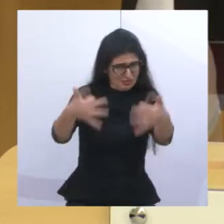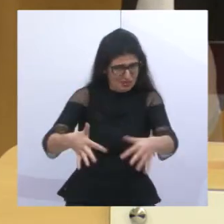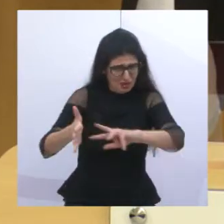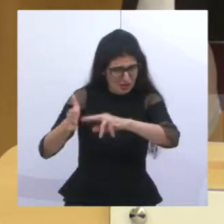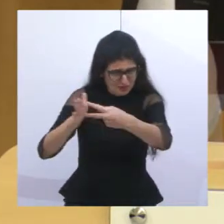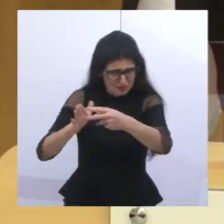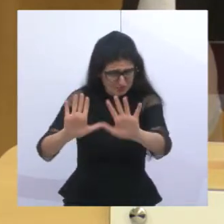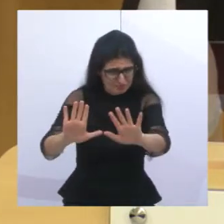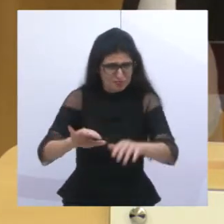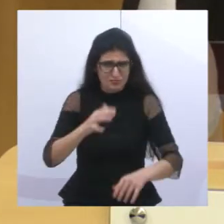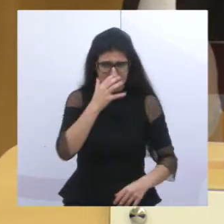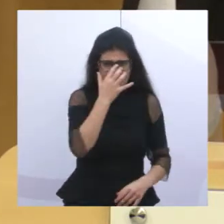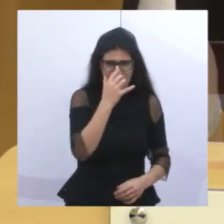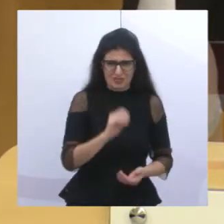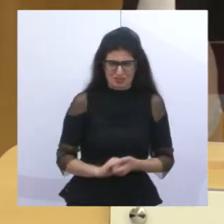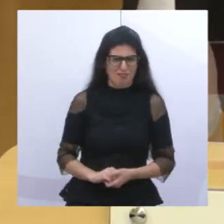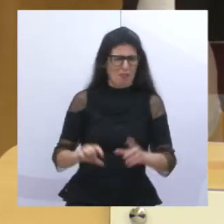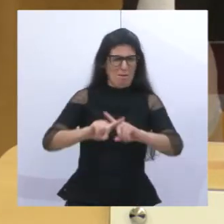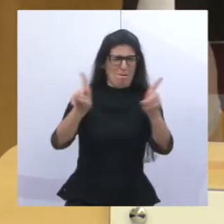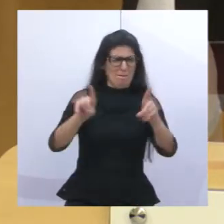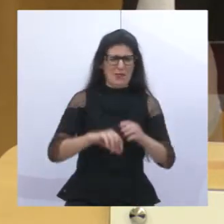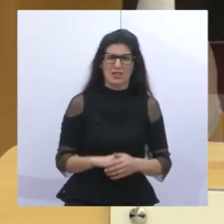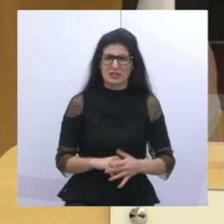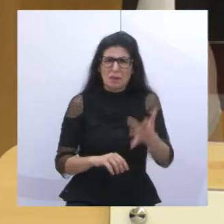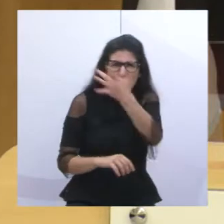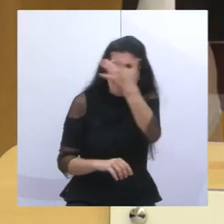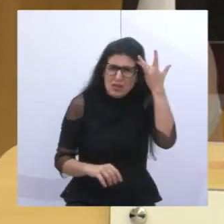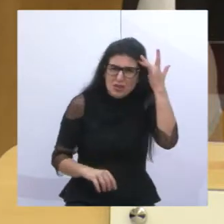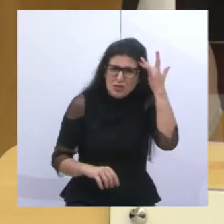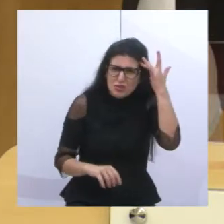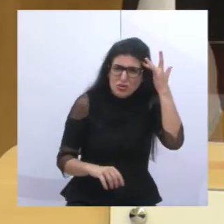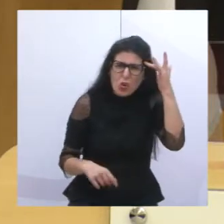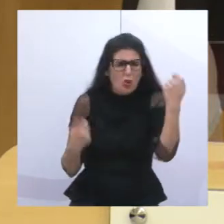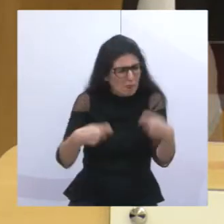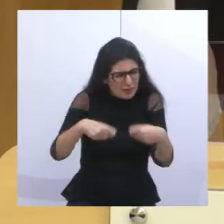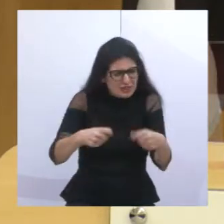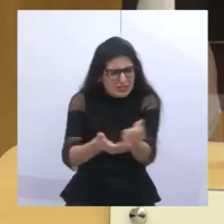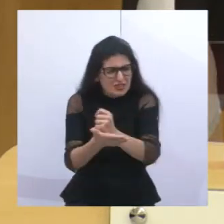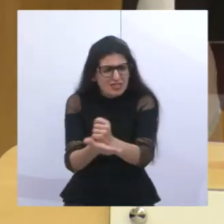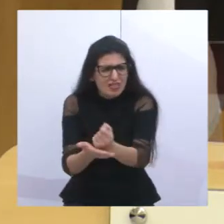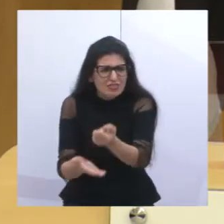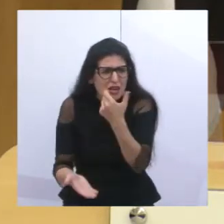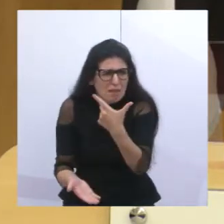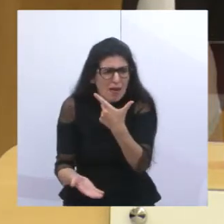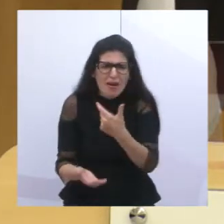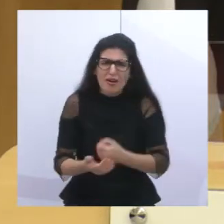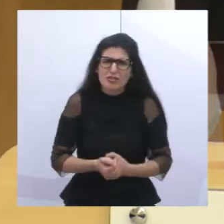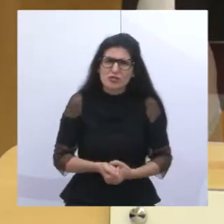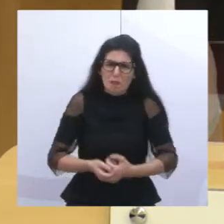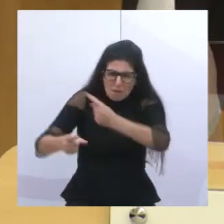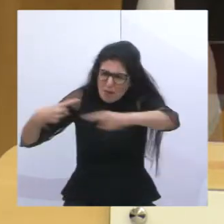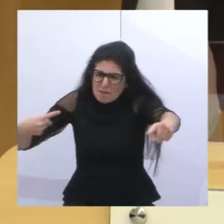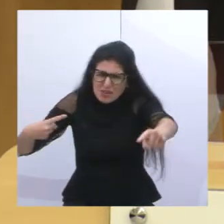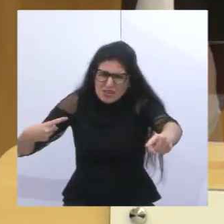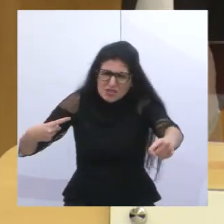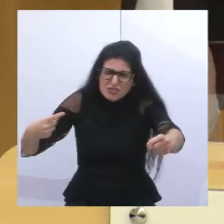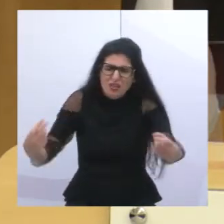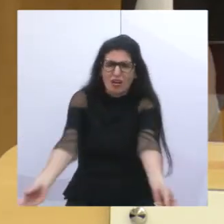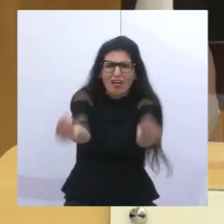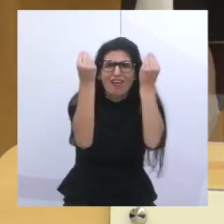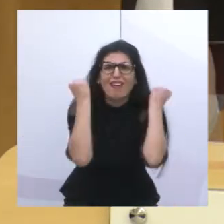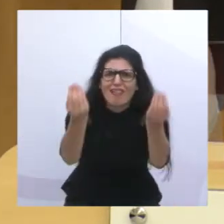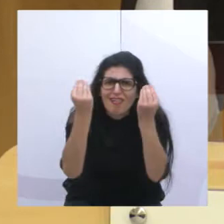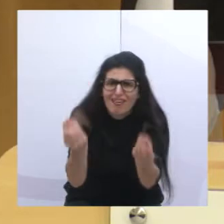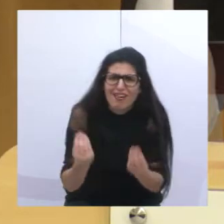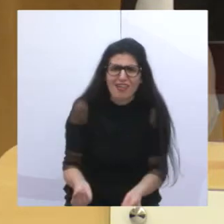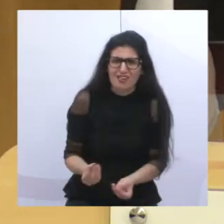fornecer medicamento para quem está passando uma situação deplorável que nós estamos enfrentando nessa crise